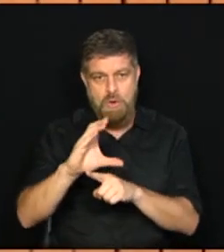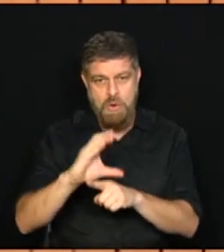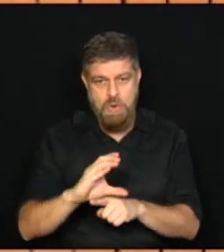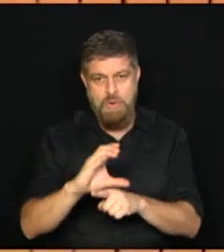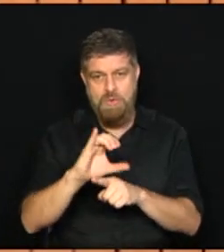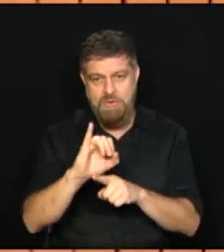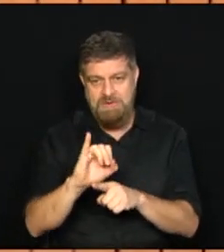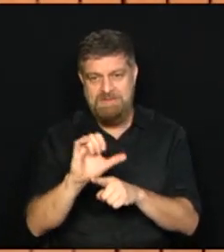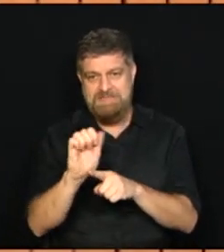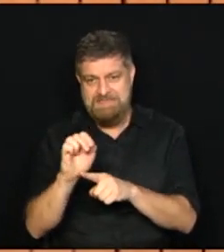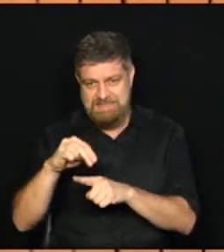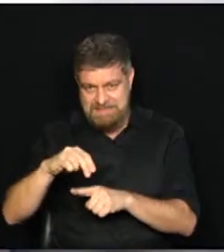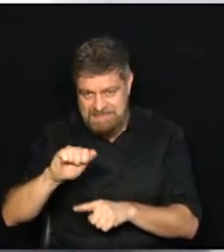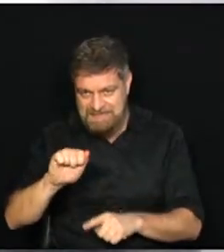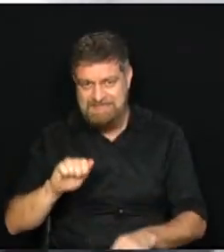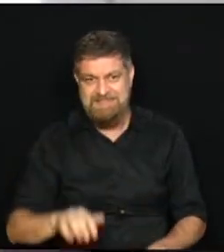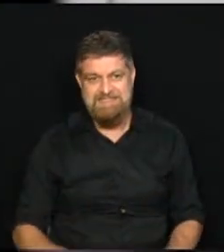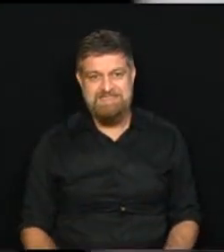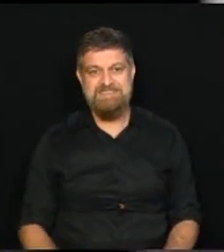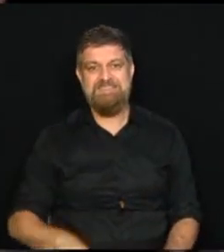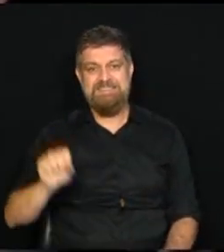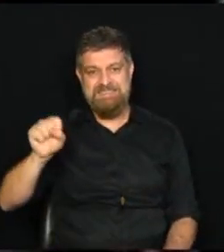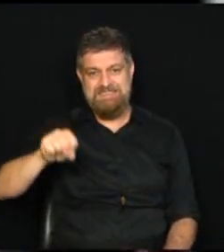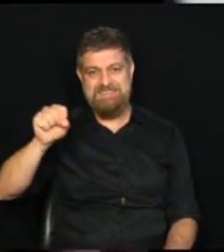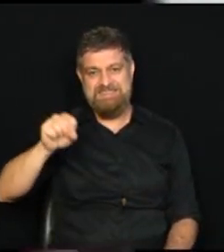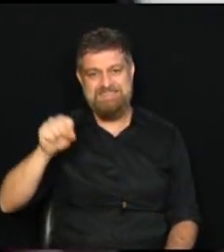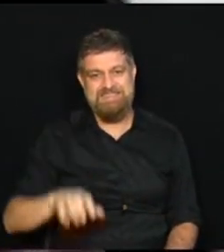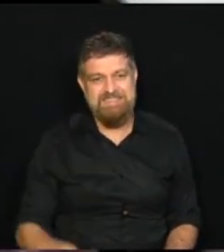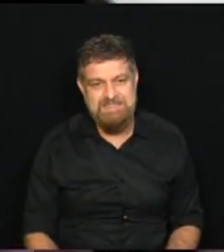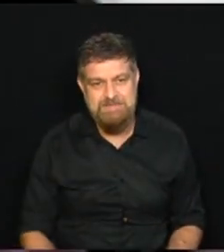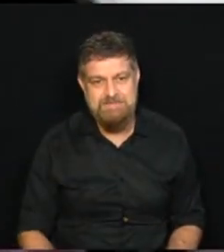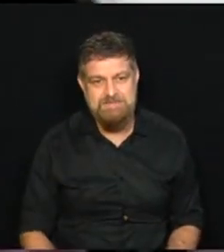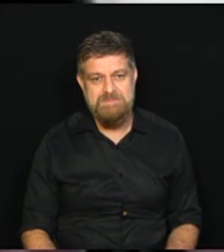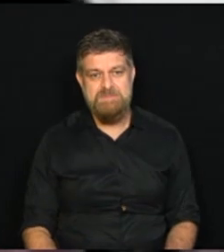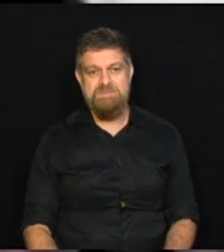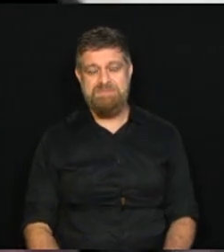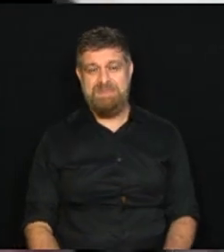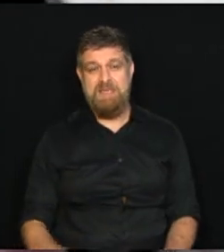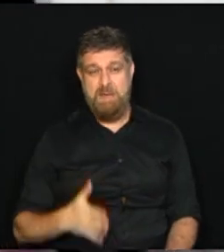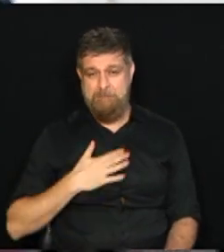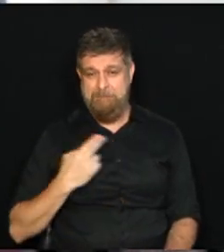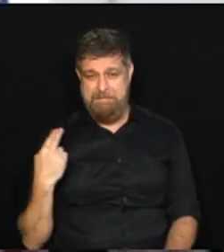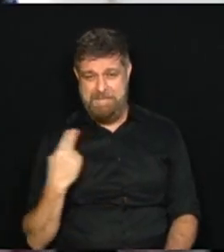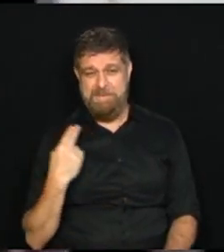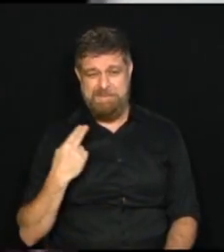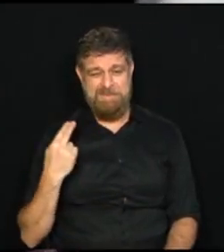Acertei agora? Sim, não, a pronúncia a gente releva.